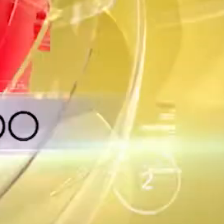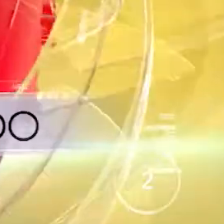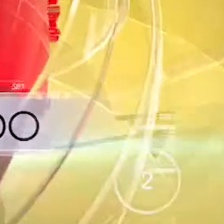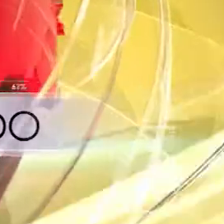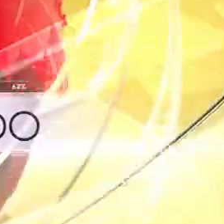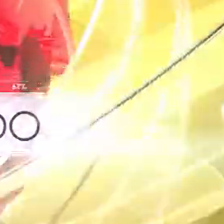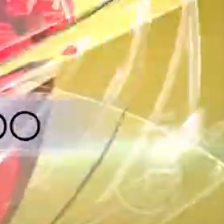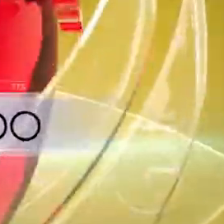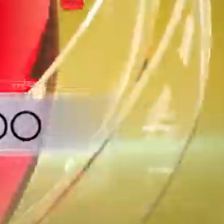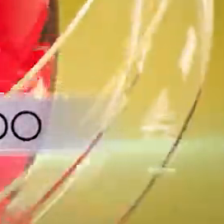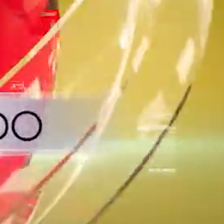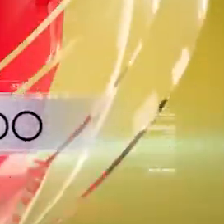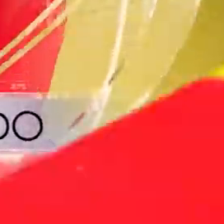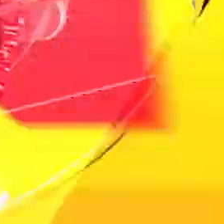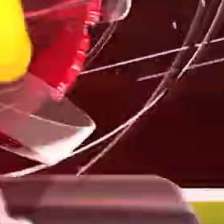Música